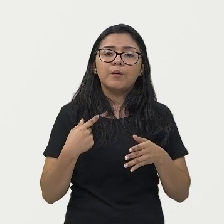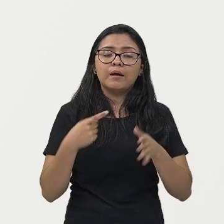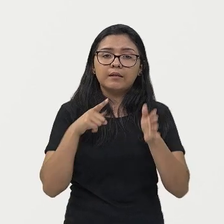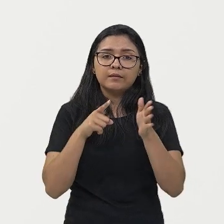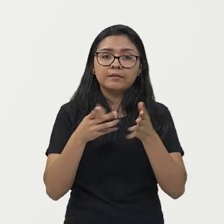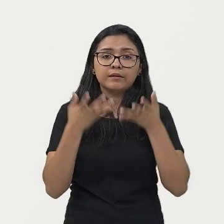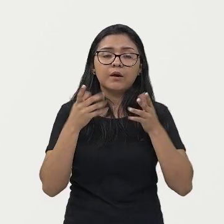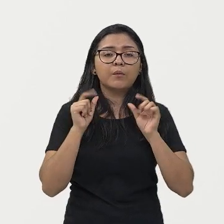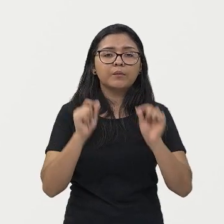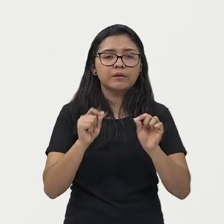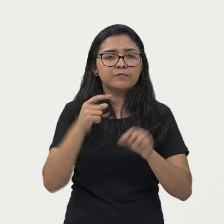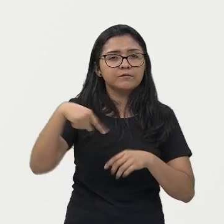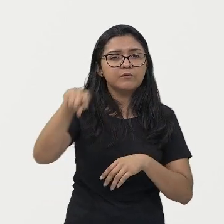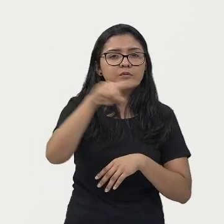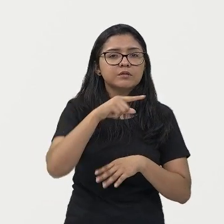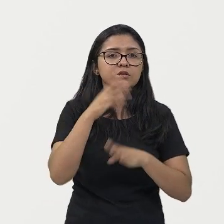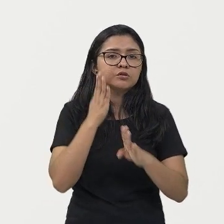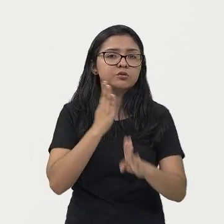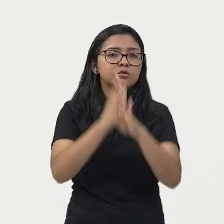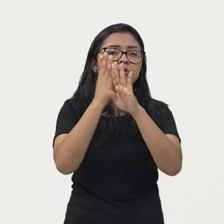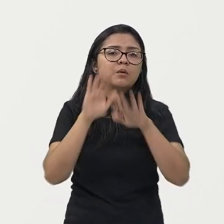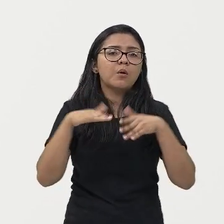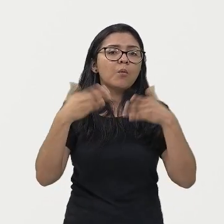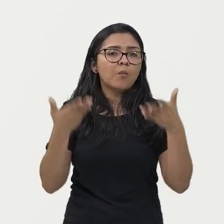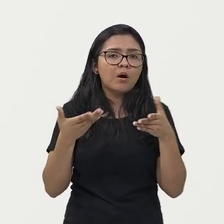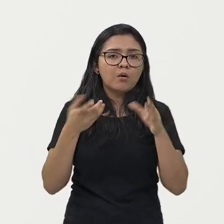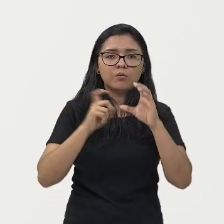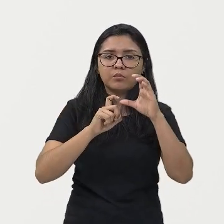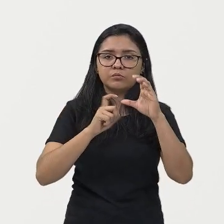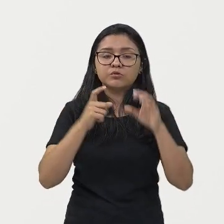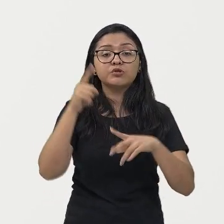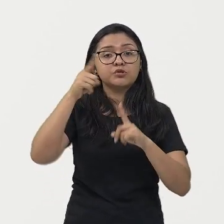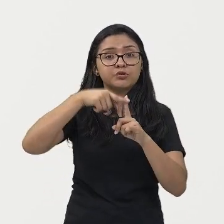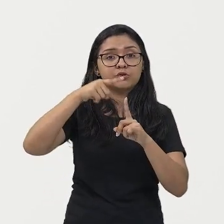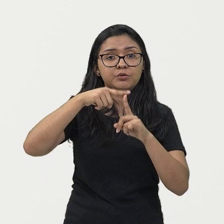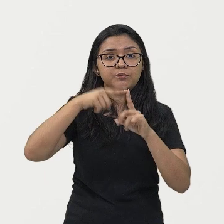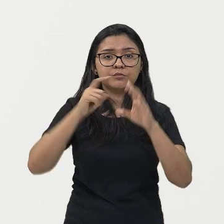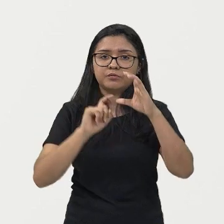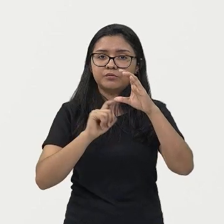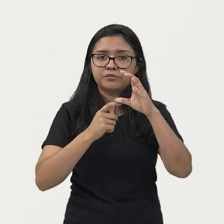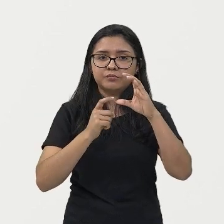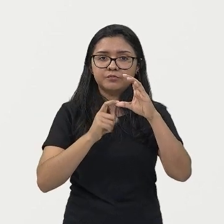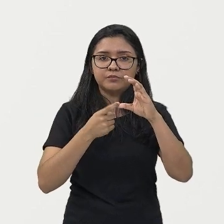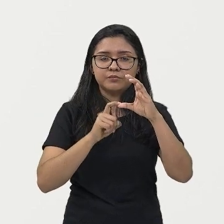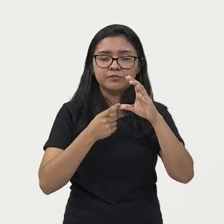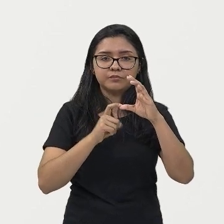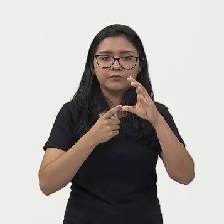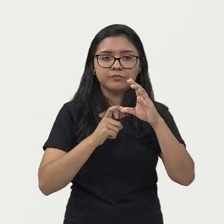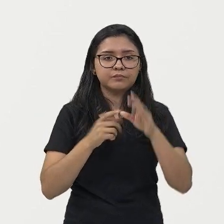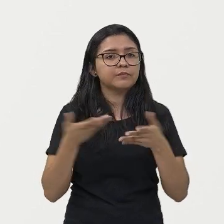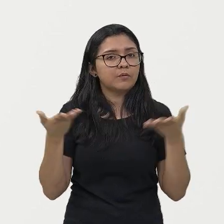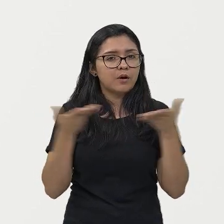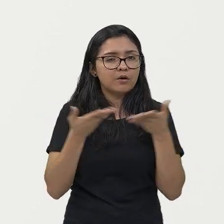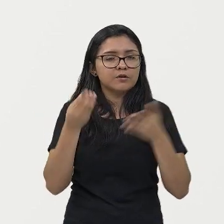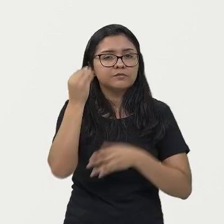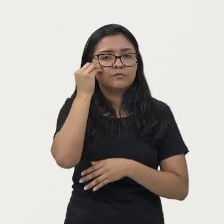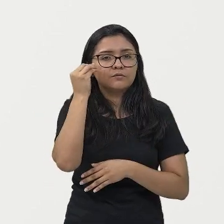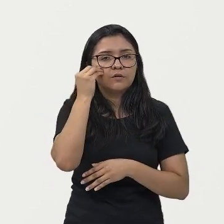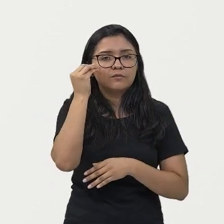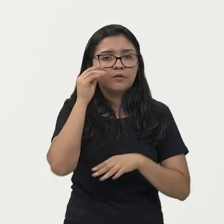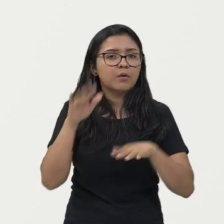classifique essa estrutura. Aqui, ó. Então, a gente vai classificar aí